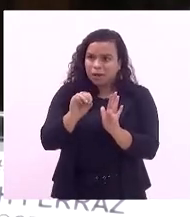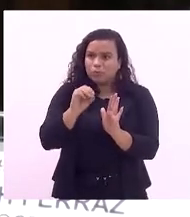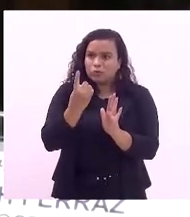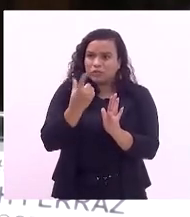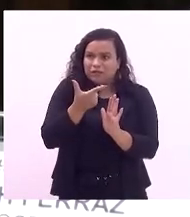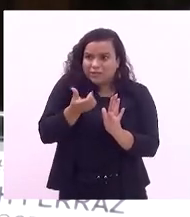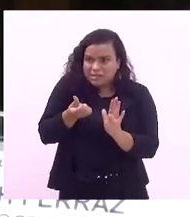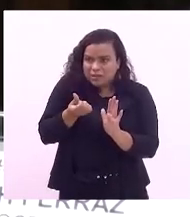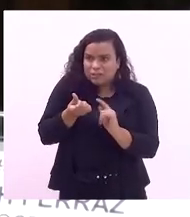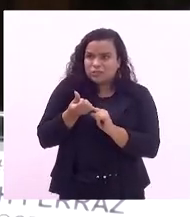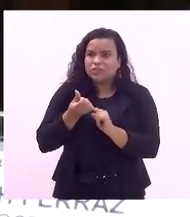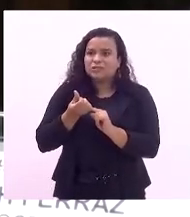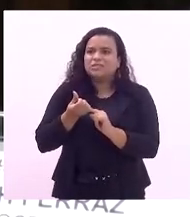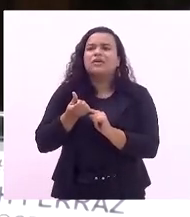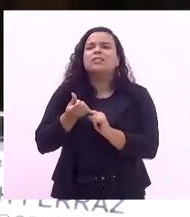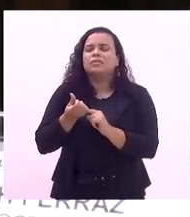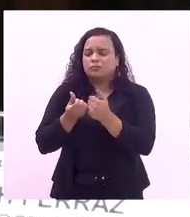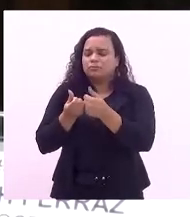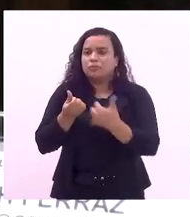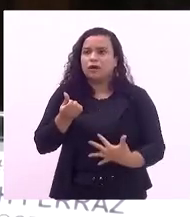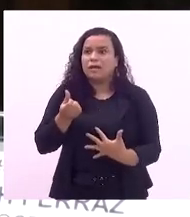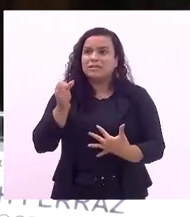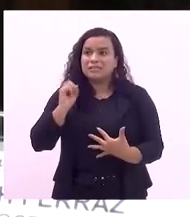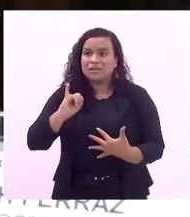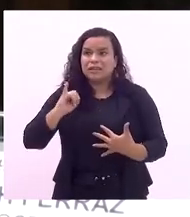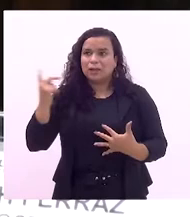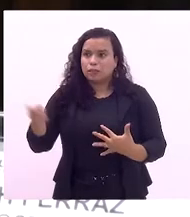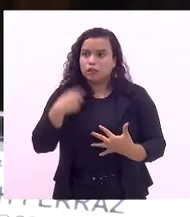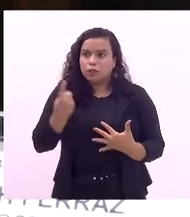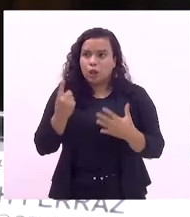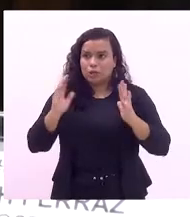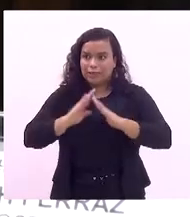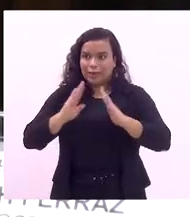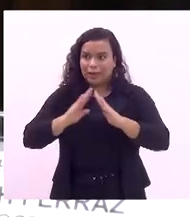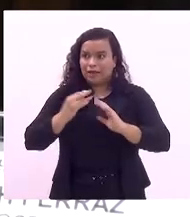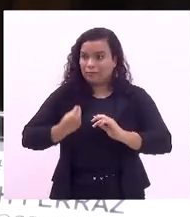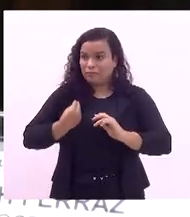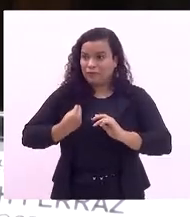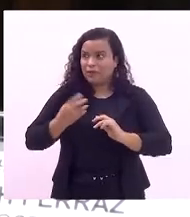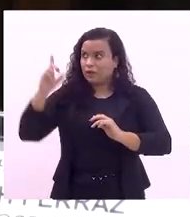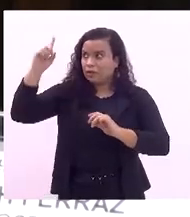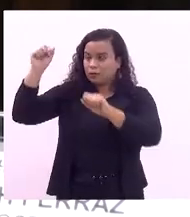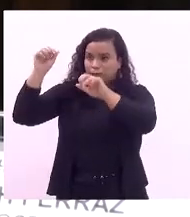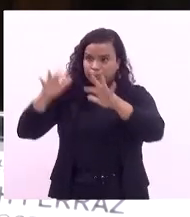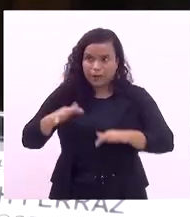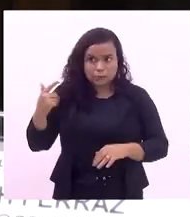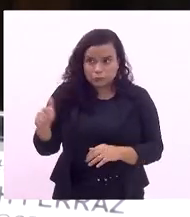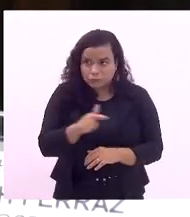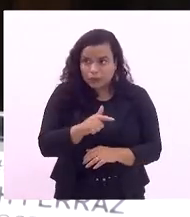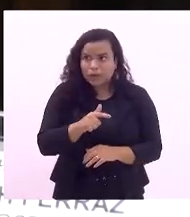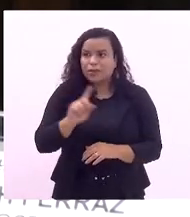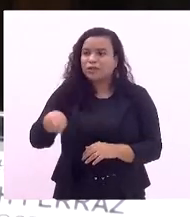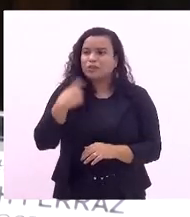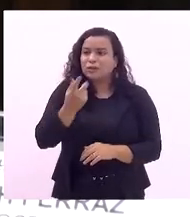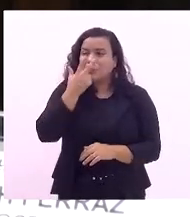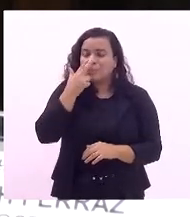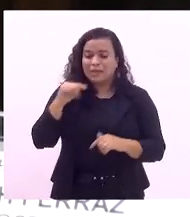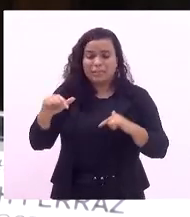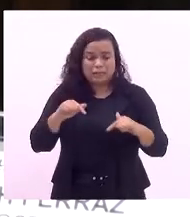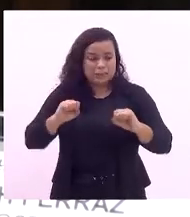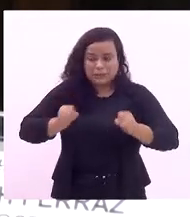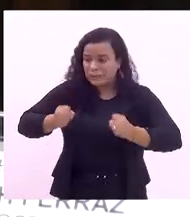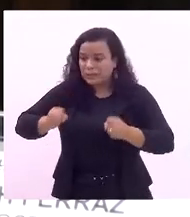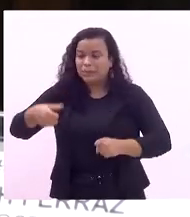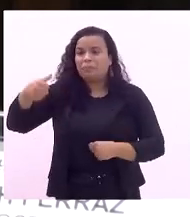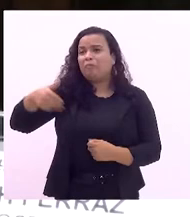senhor não construir as nossas casas em vão trabalhar seus Consultores o senhor não edificar a nossa